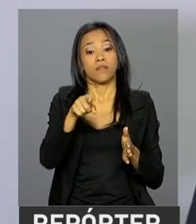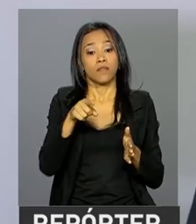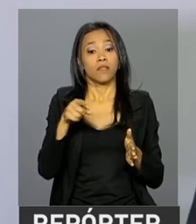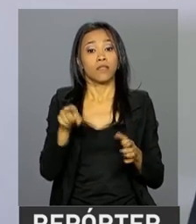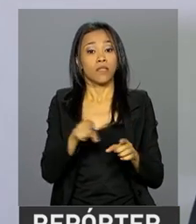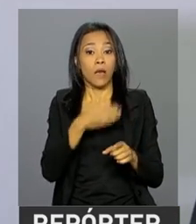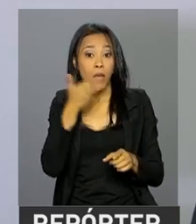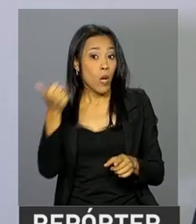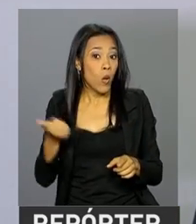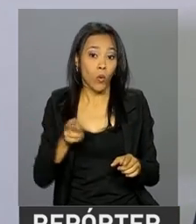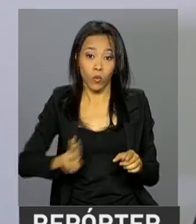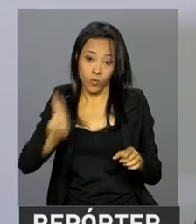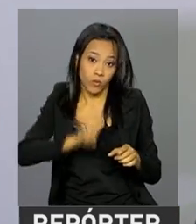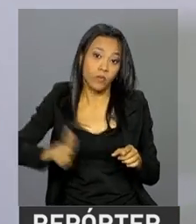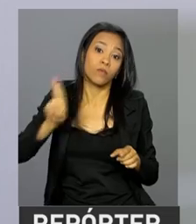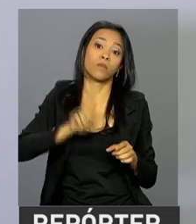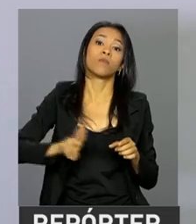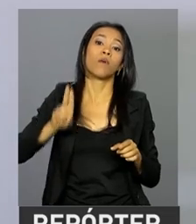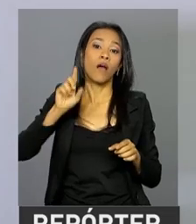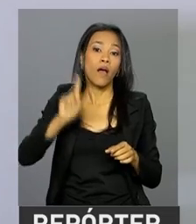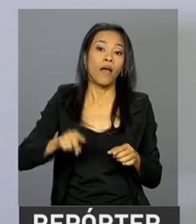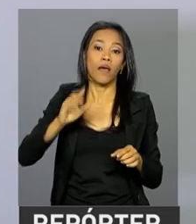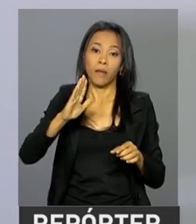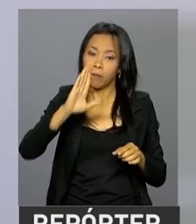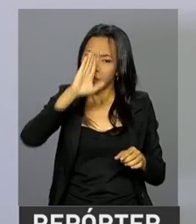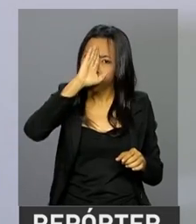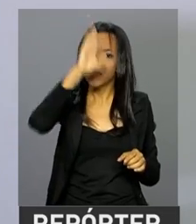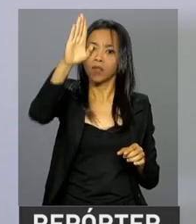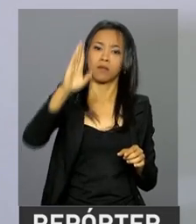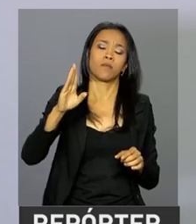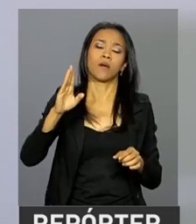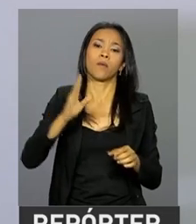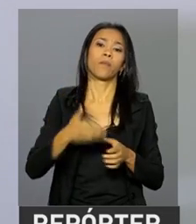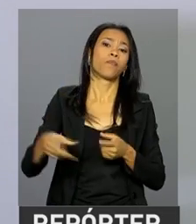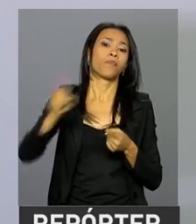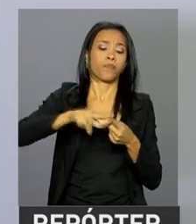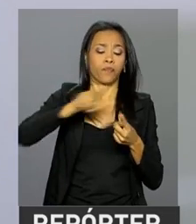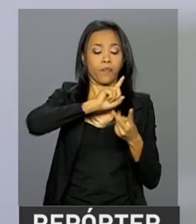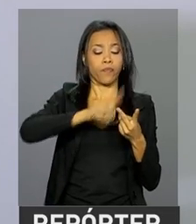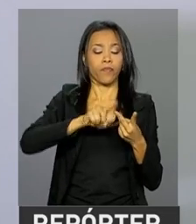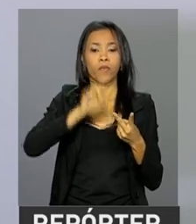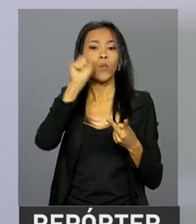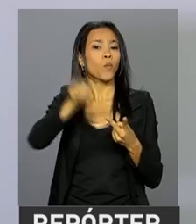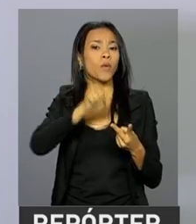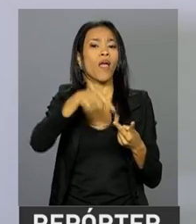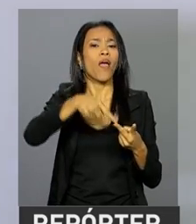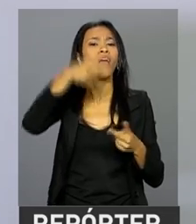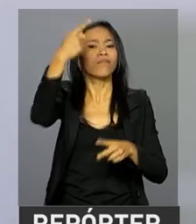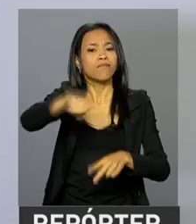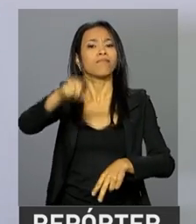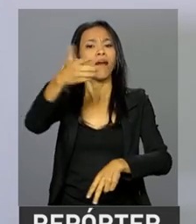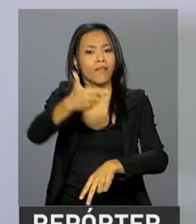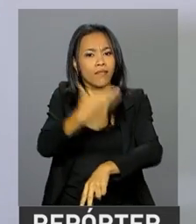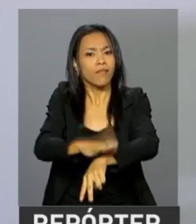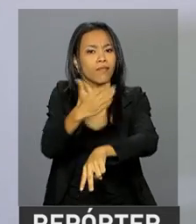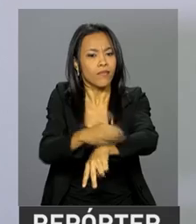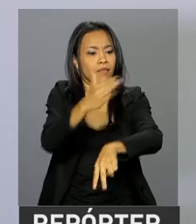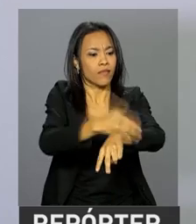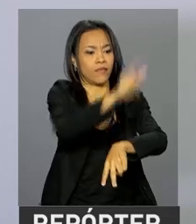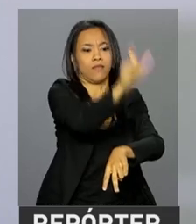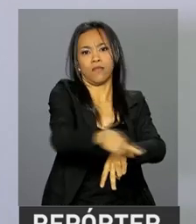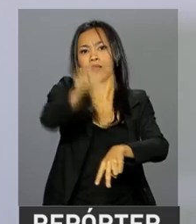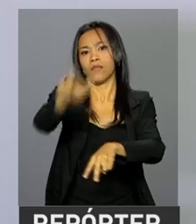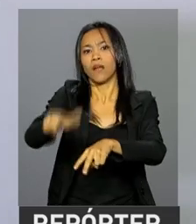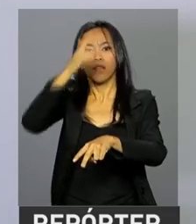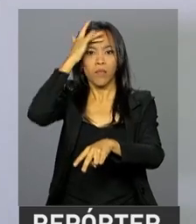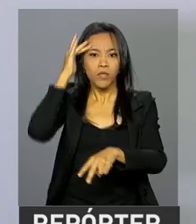tecnológica a melhor possível. E essa é a primeira prioridade. E a segunda prioridade, a capacitação de meios e de pessoal